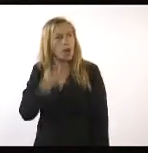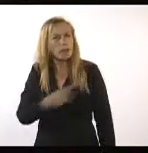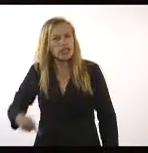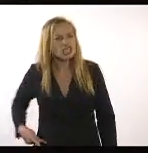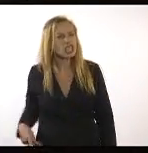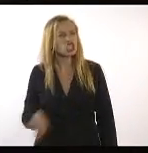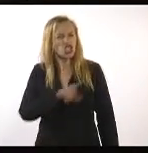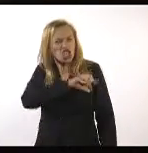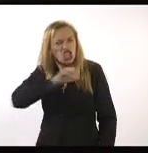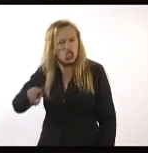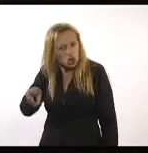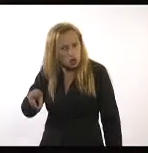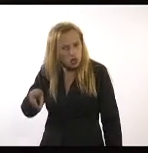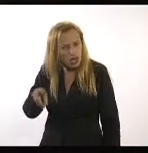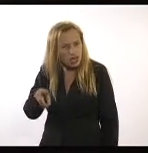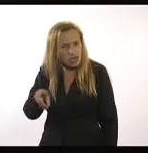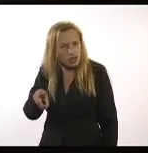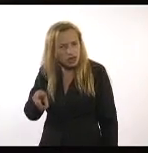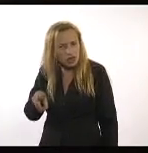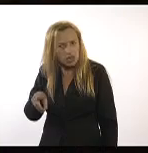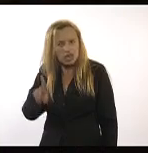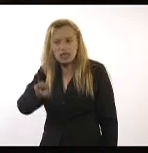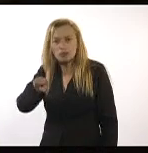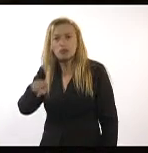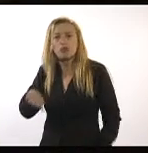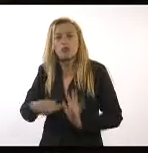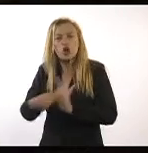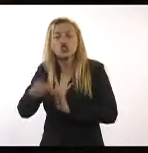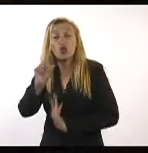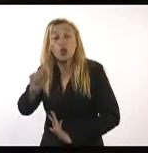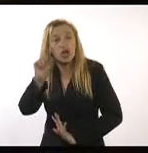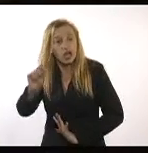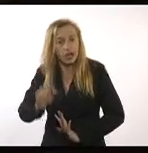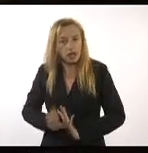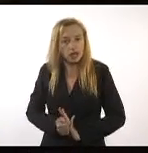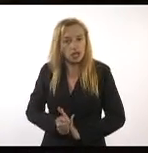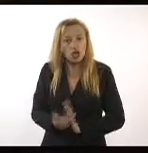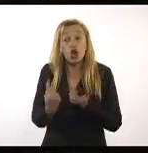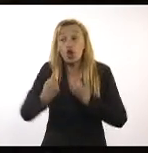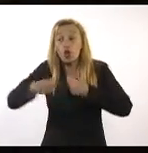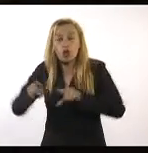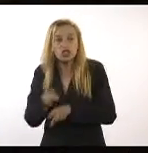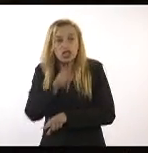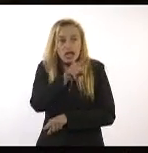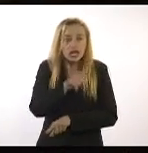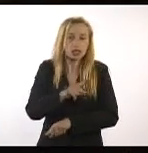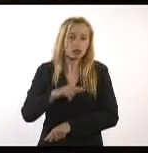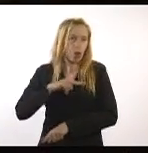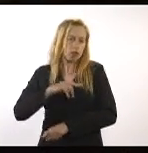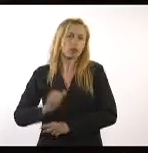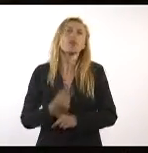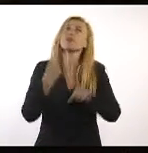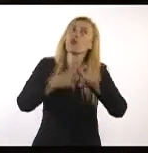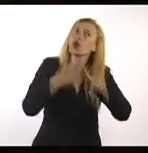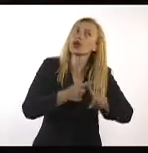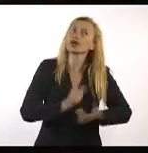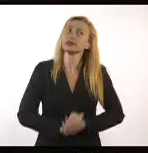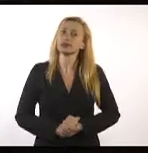isto inclusive de põe depõe contra eles próprios porque